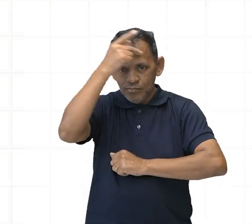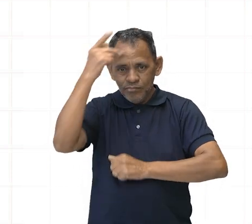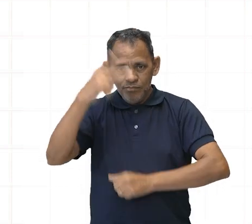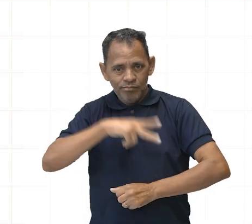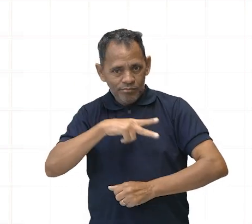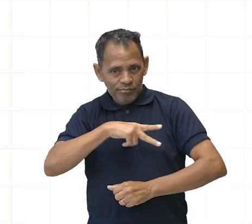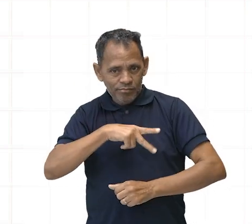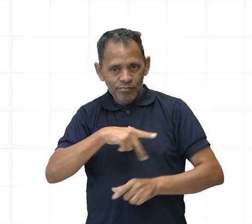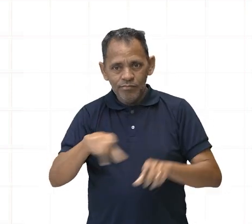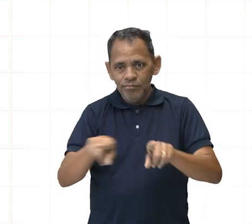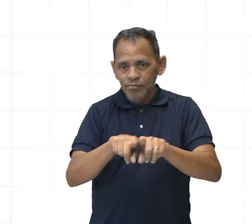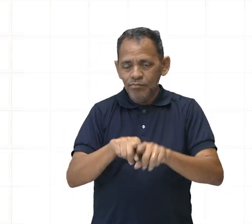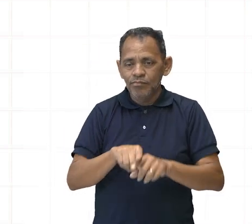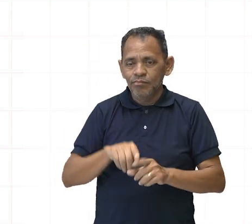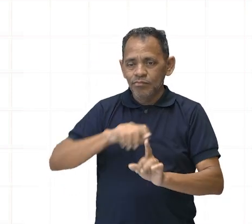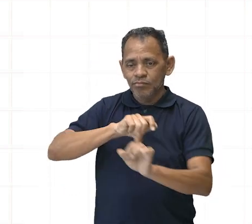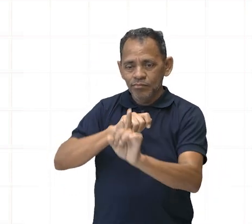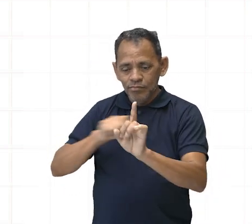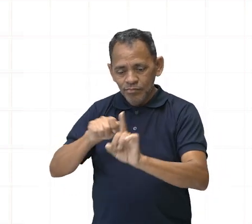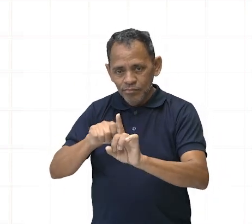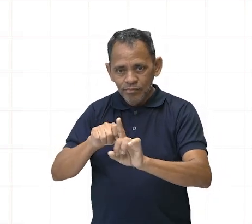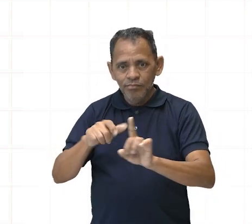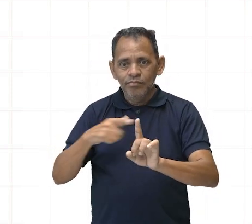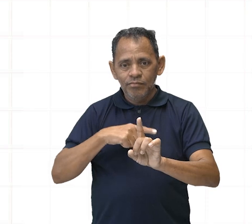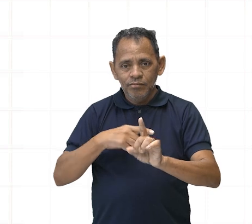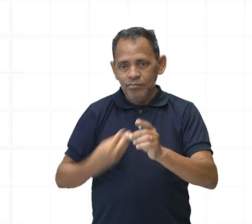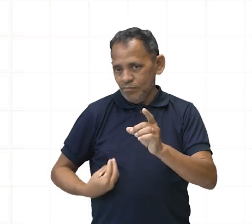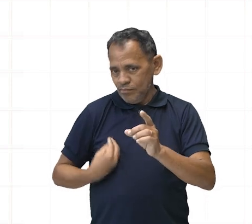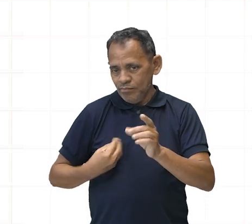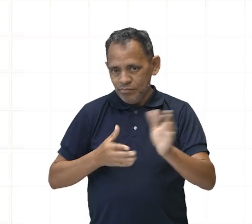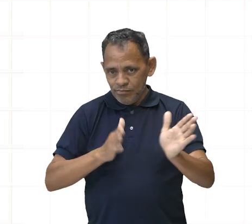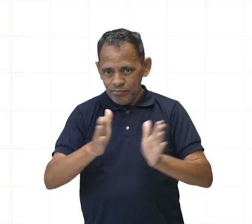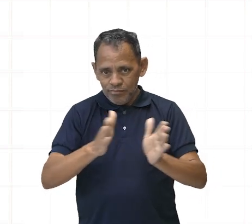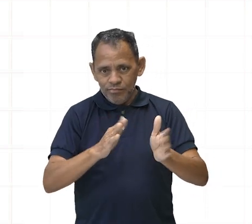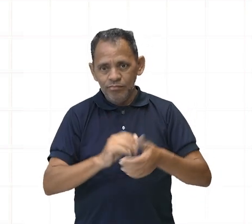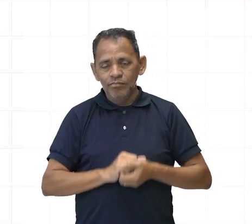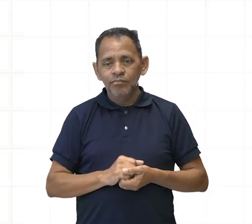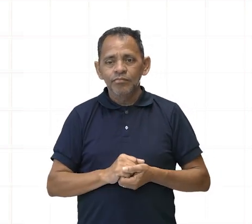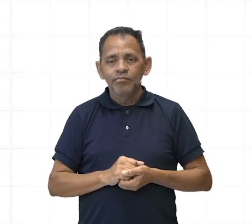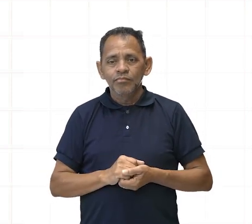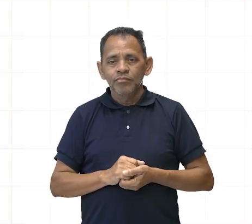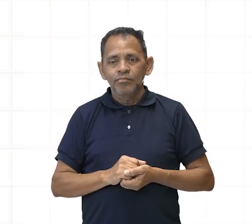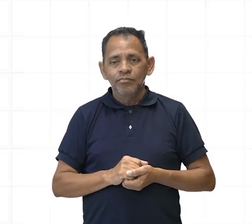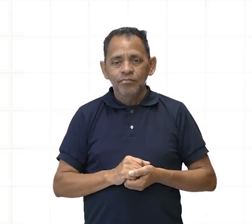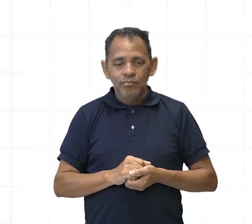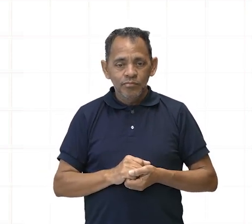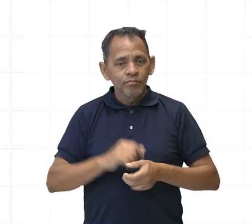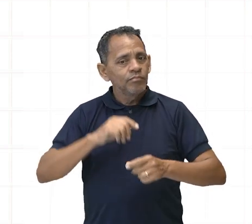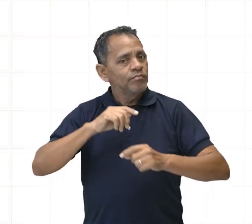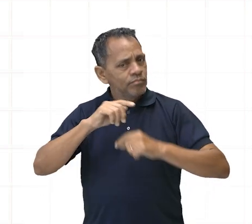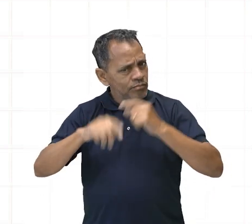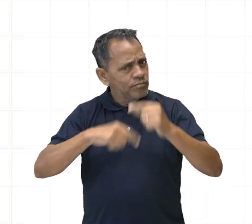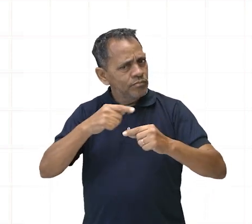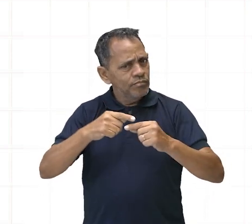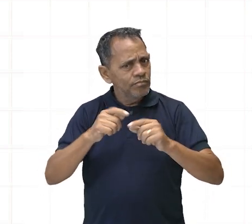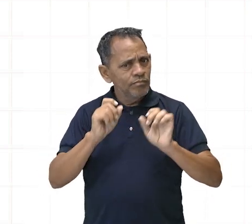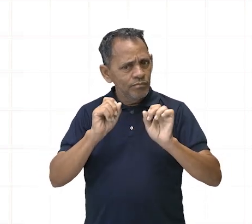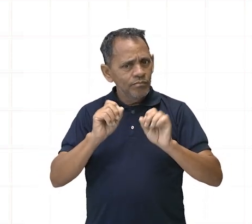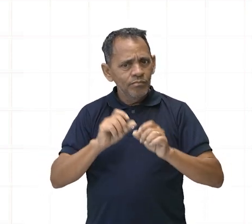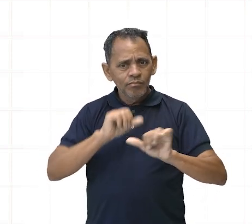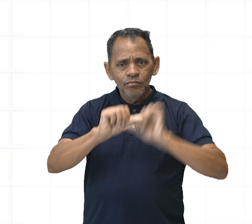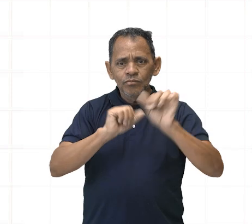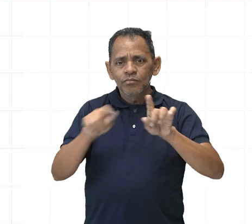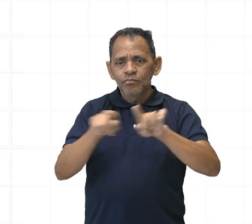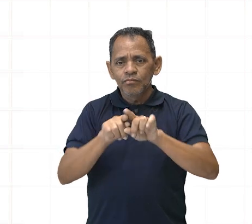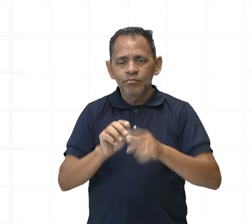ali da sociedade que estava vivendo naquele momento, saindo de uma forma de penitência para se ter um valor moral